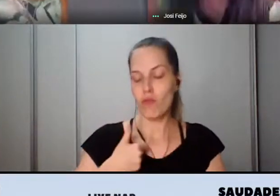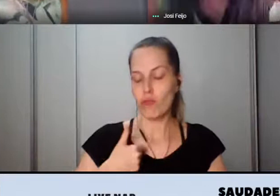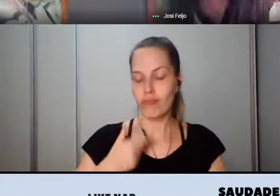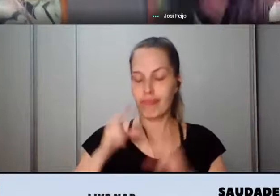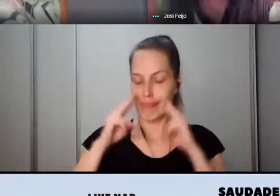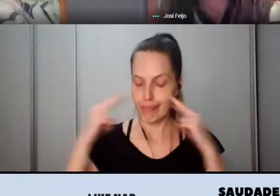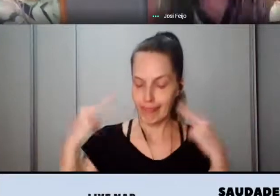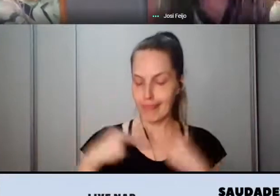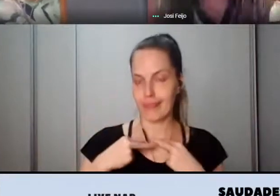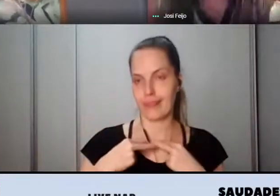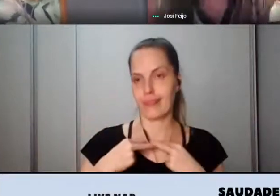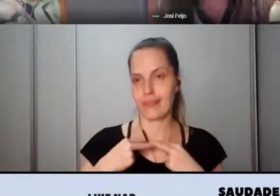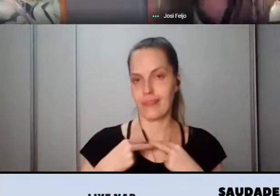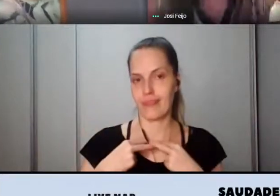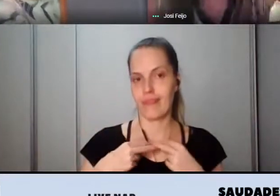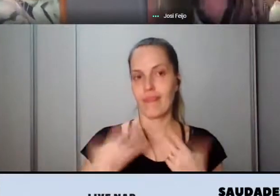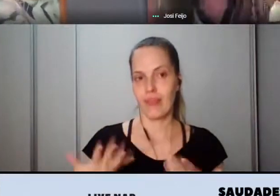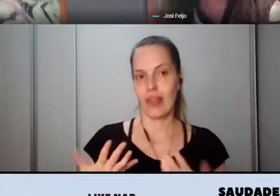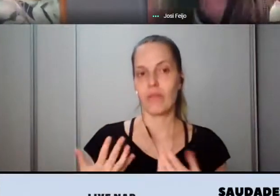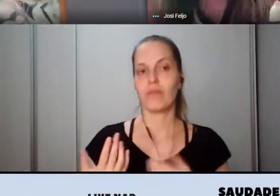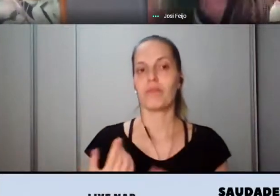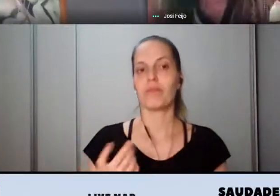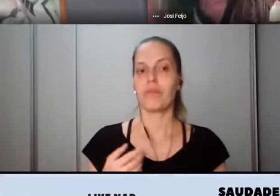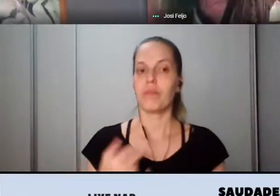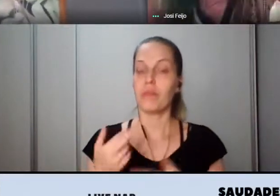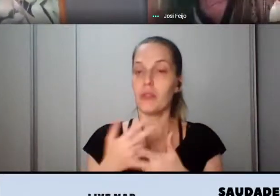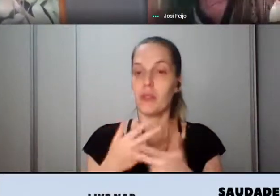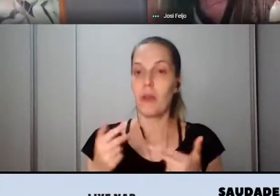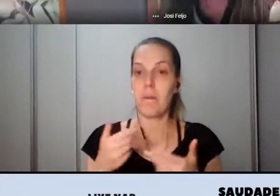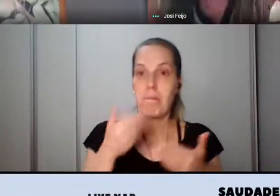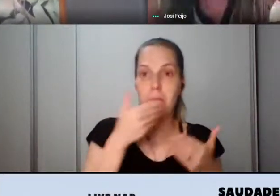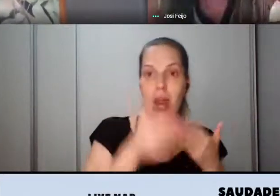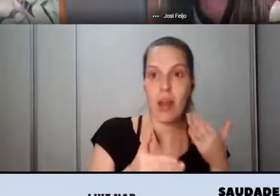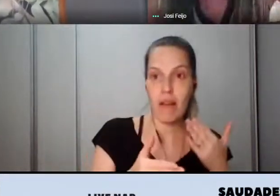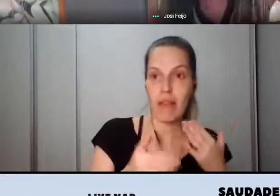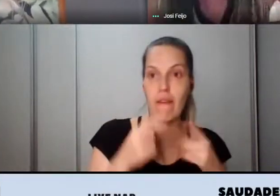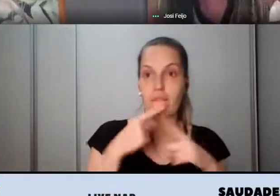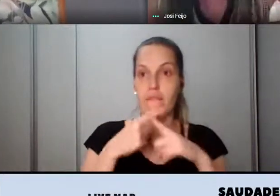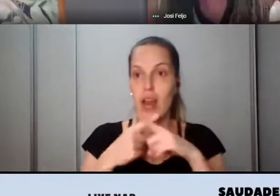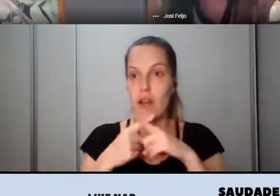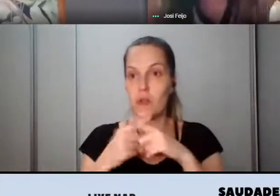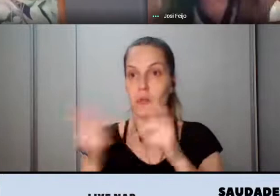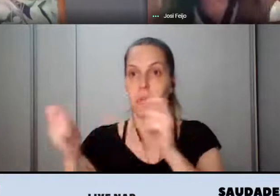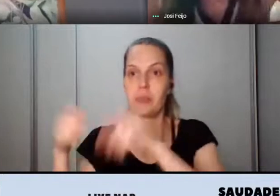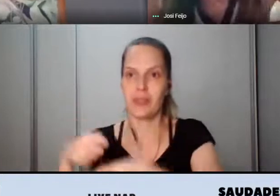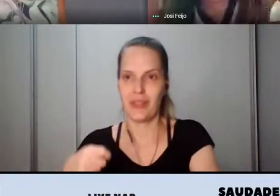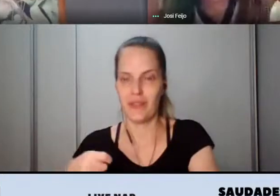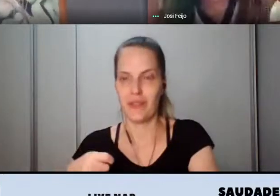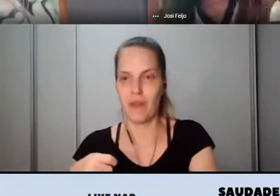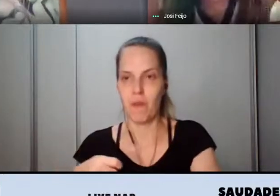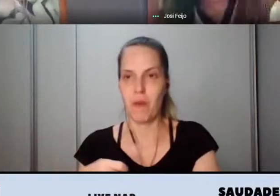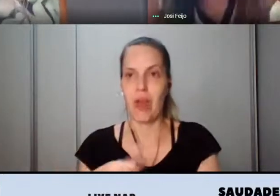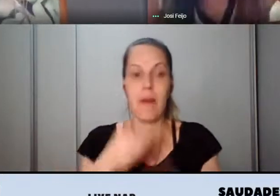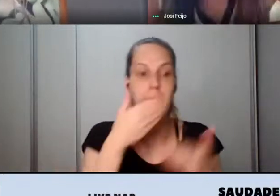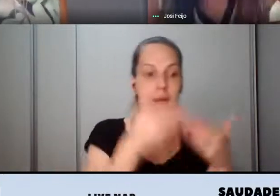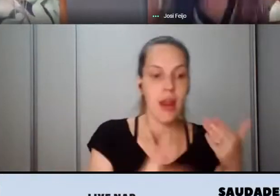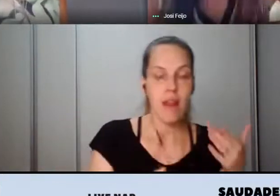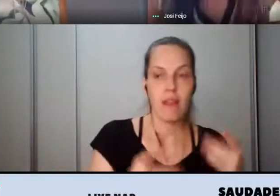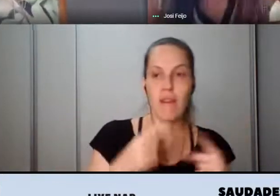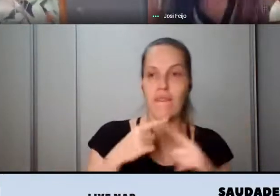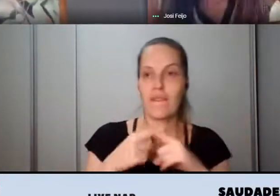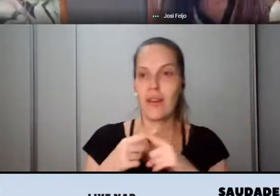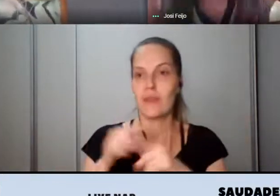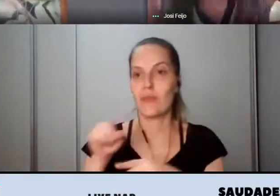esse trabalho, né, perda versus o que é possível, perda, acolhimento desse sentimento